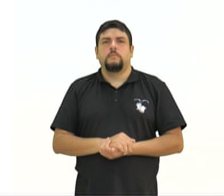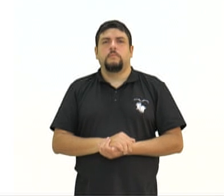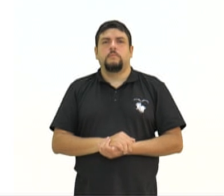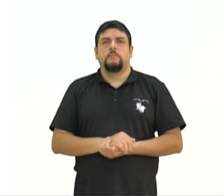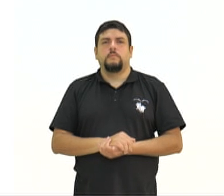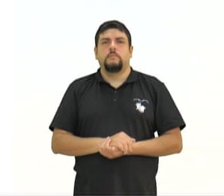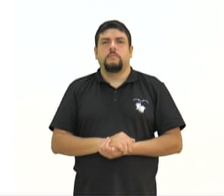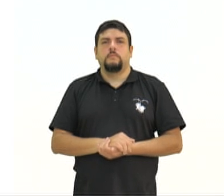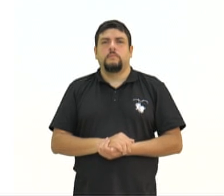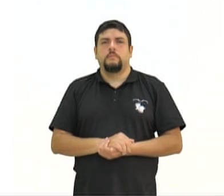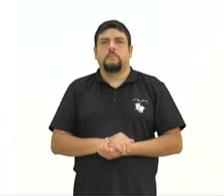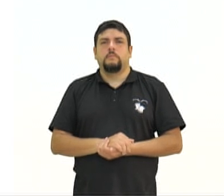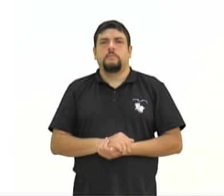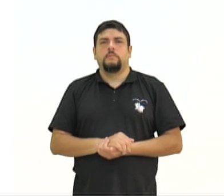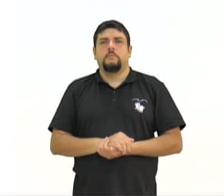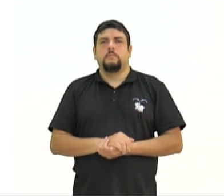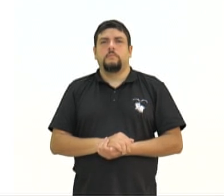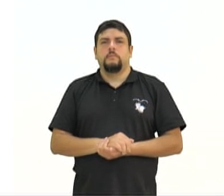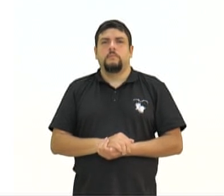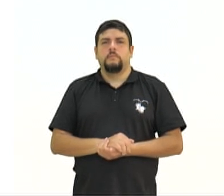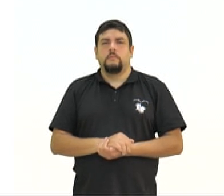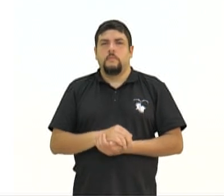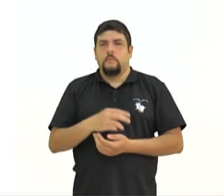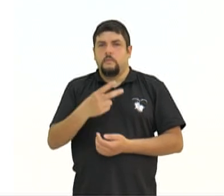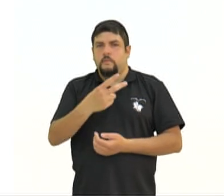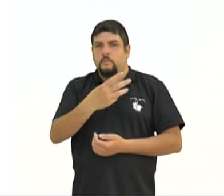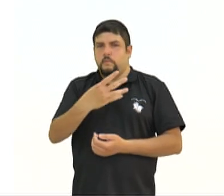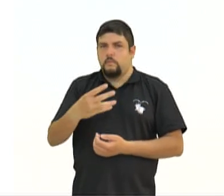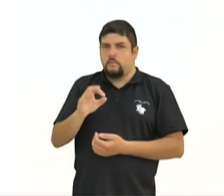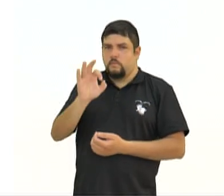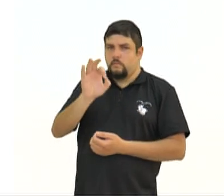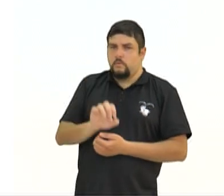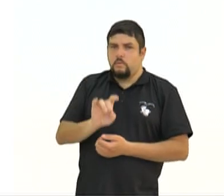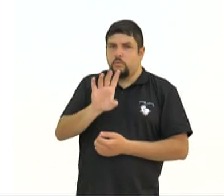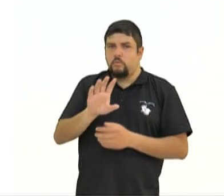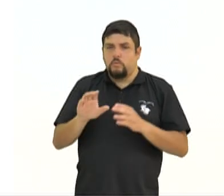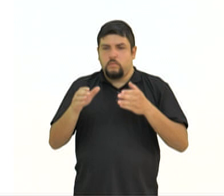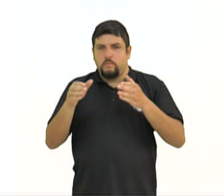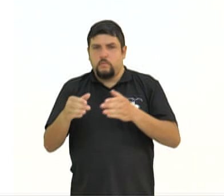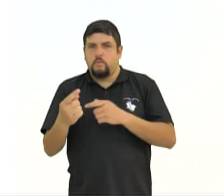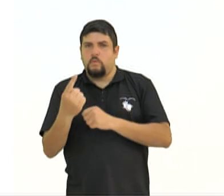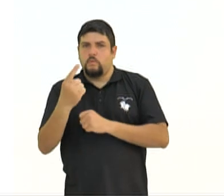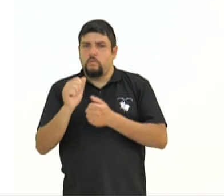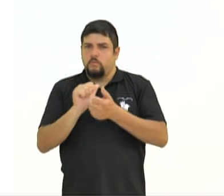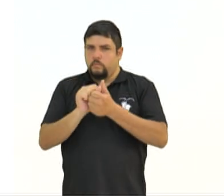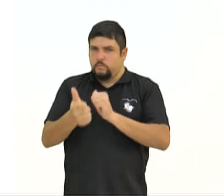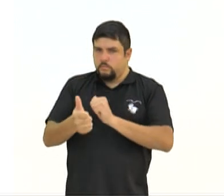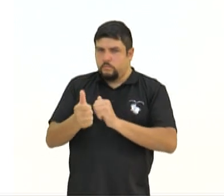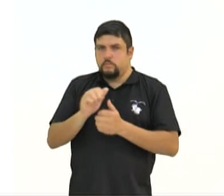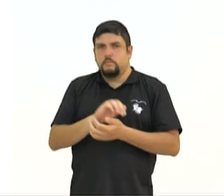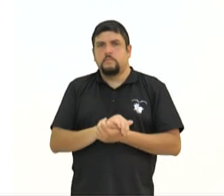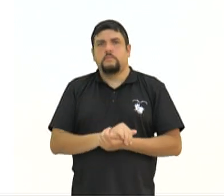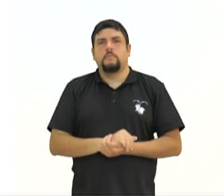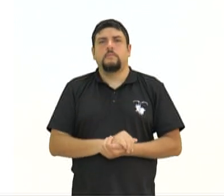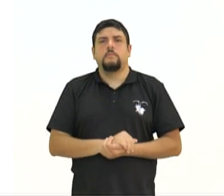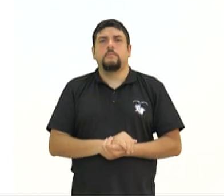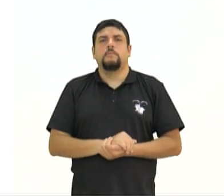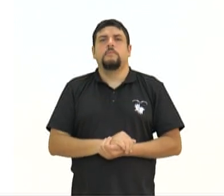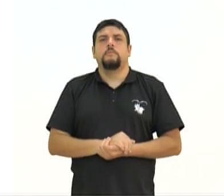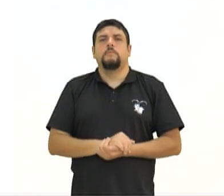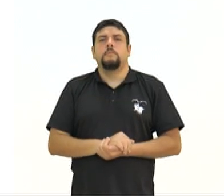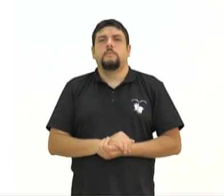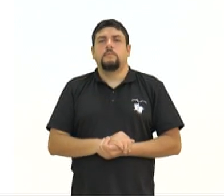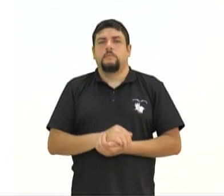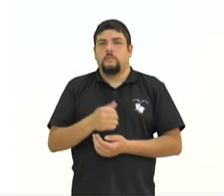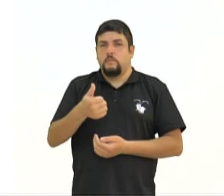24% um solo deporte, 24% praticam só um tipo de esporte, 19 vários